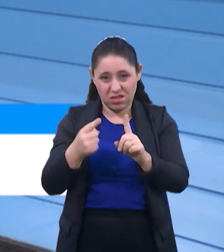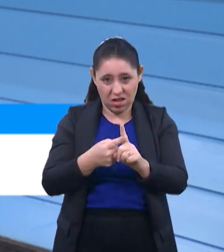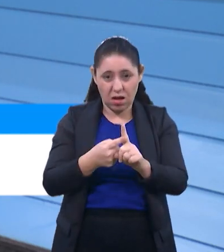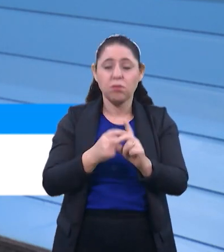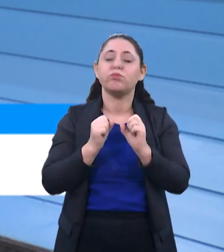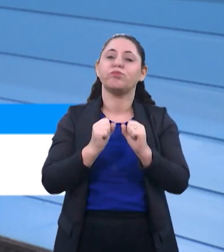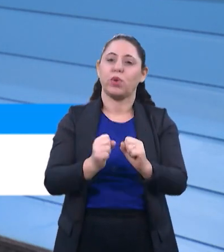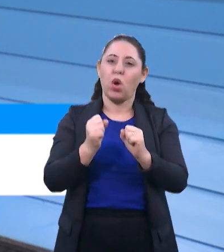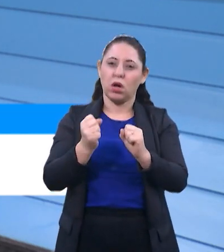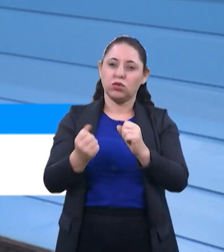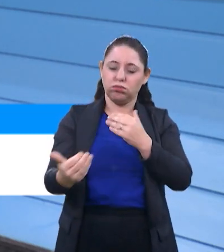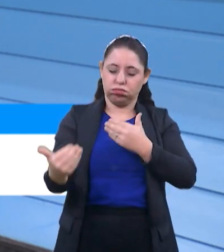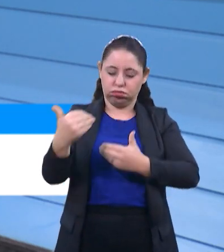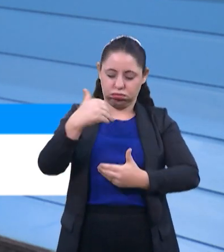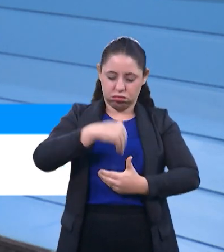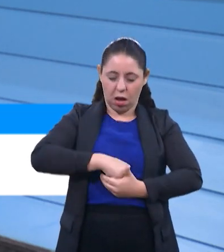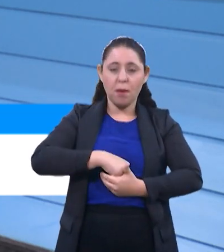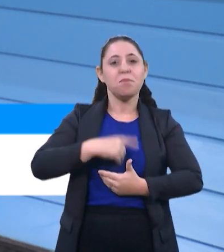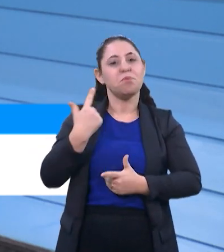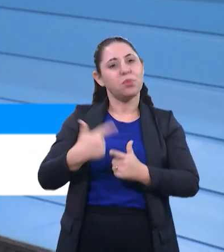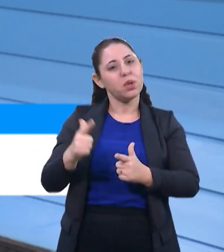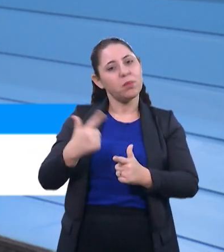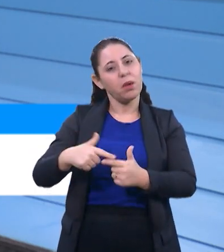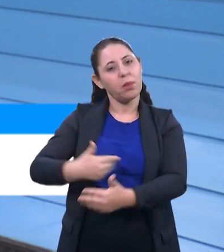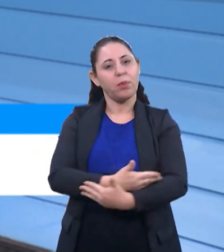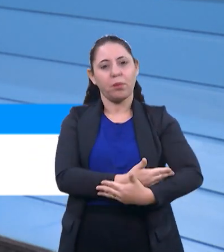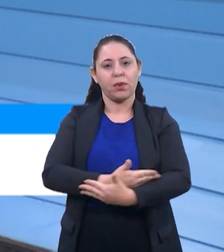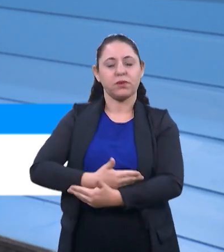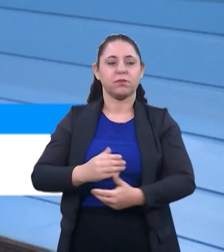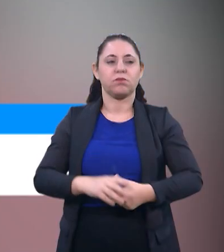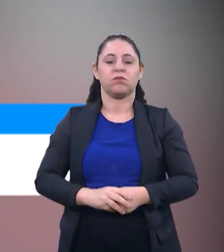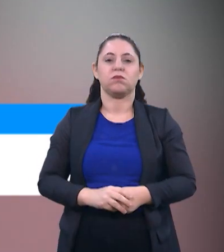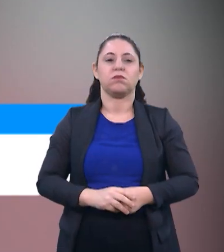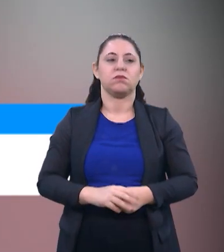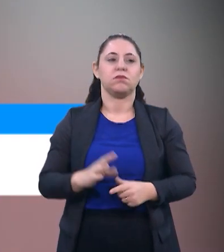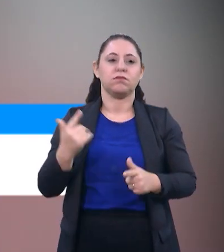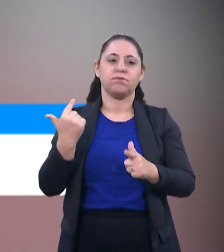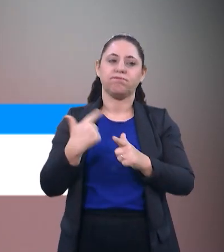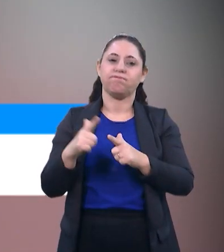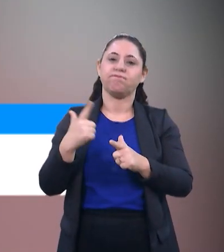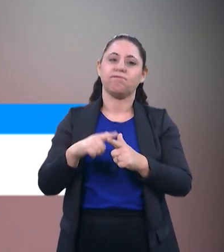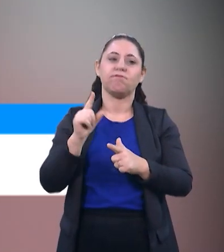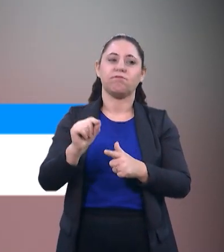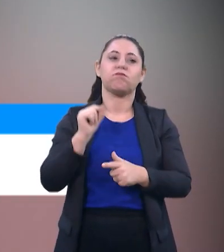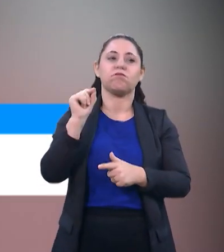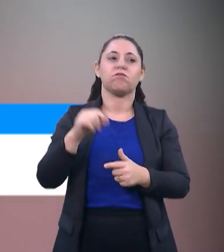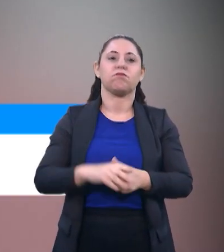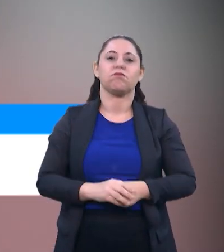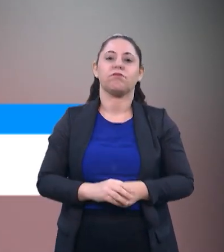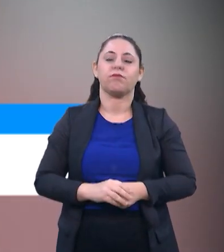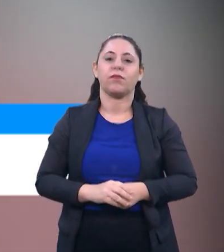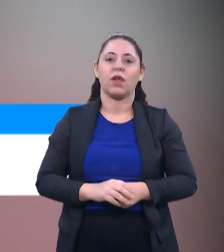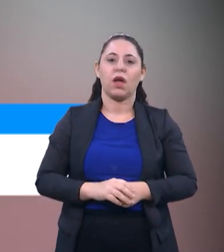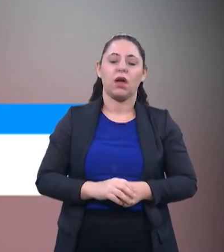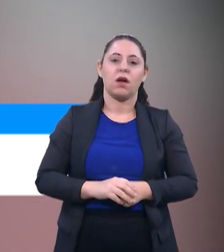mãe, ainda há chances de chegar a consequências gravíssimas para os bebês. O grande problema é que